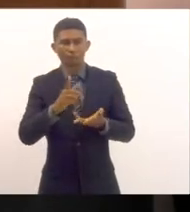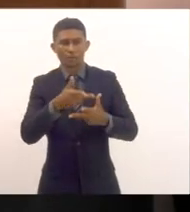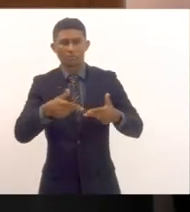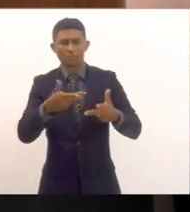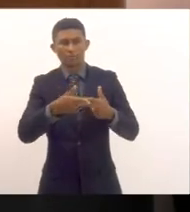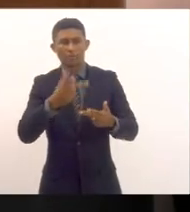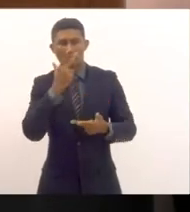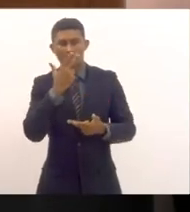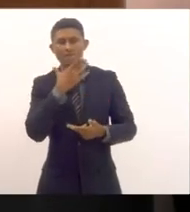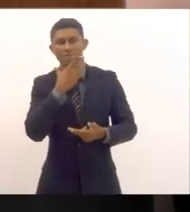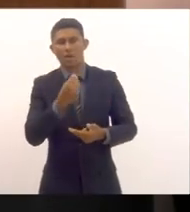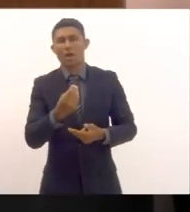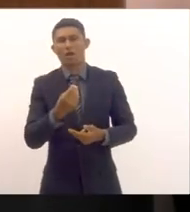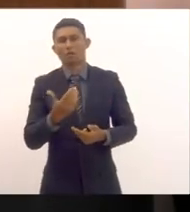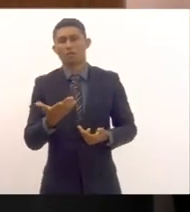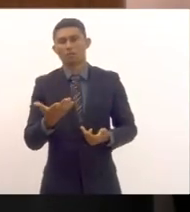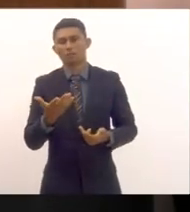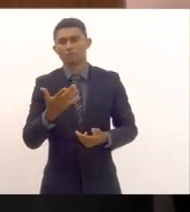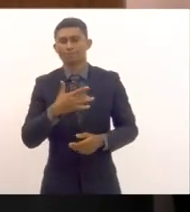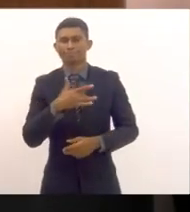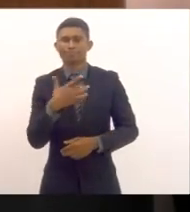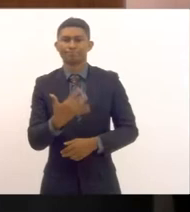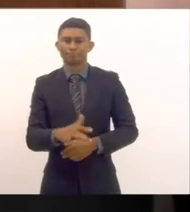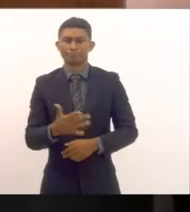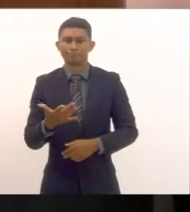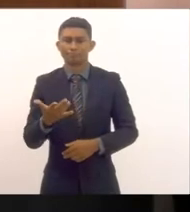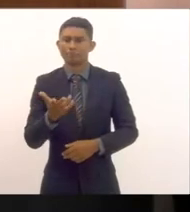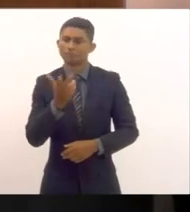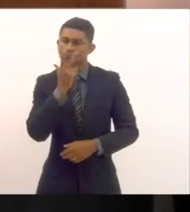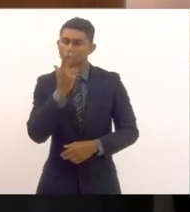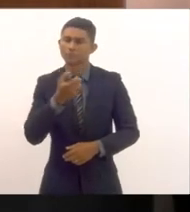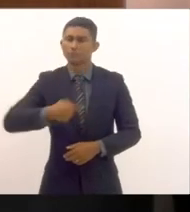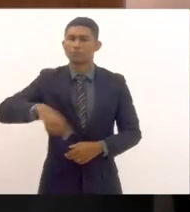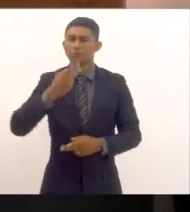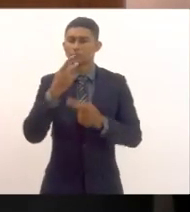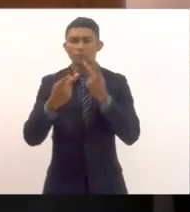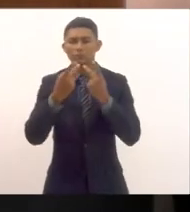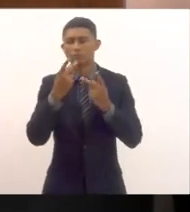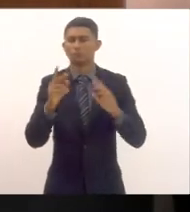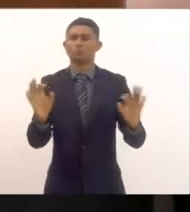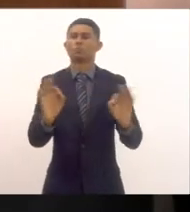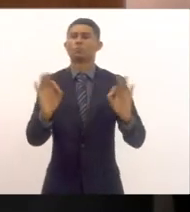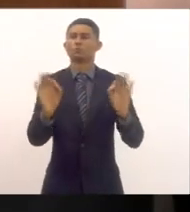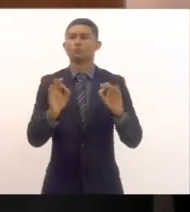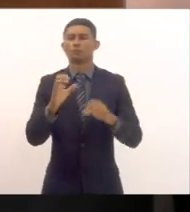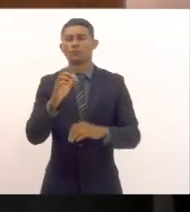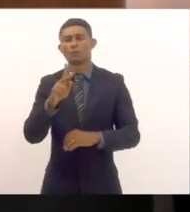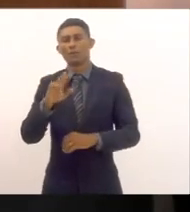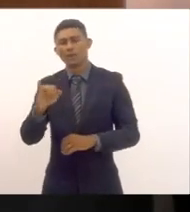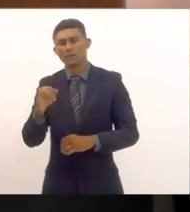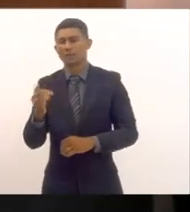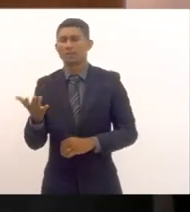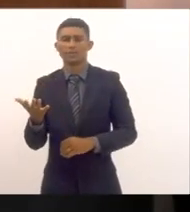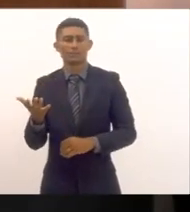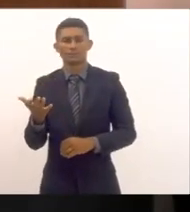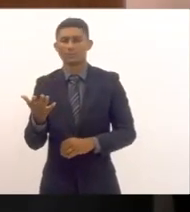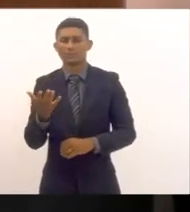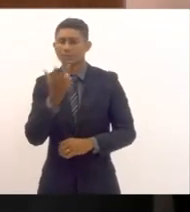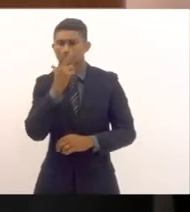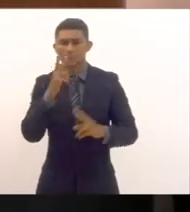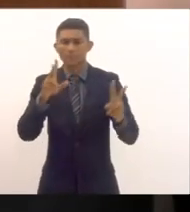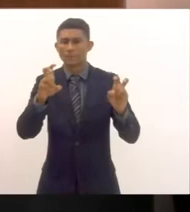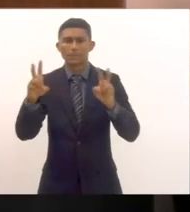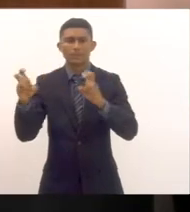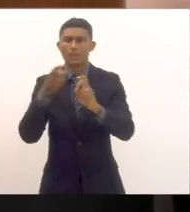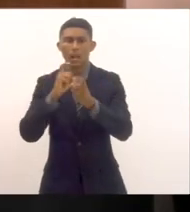que a gente tem né que é uma pena que eu só consigo falar sobre isso no final da CPI É uma pena que a gente não consiga olhar